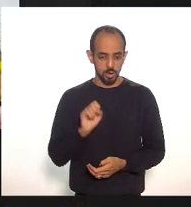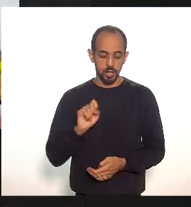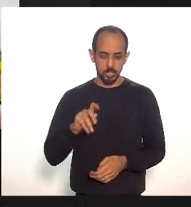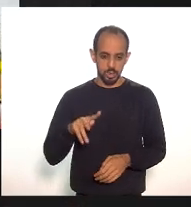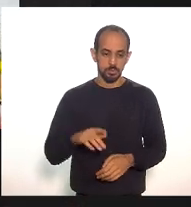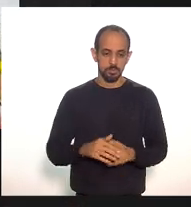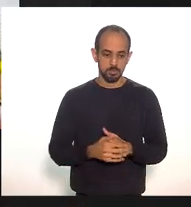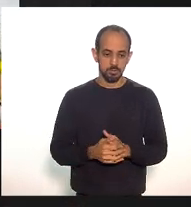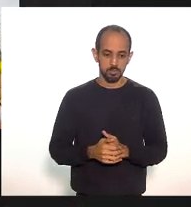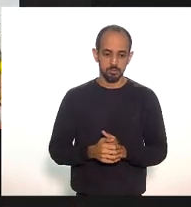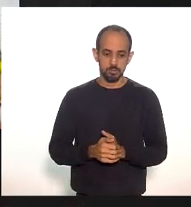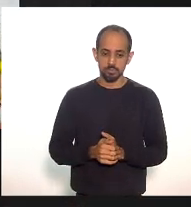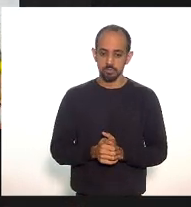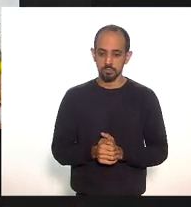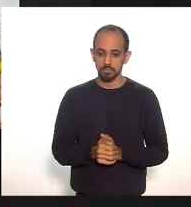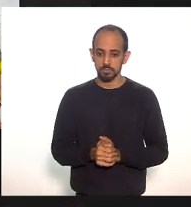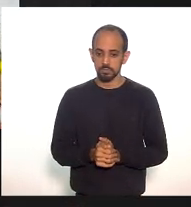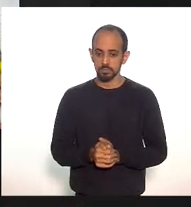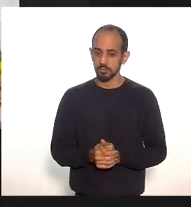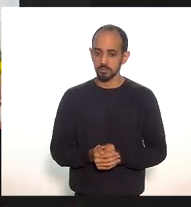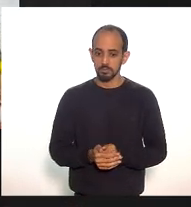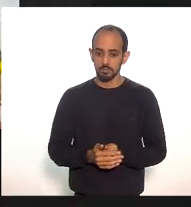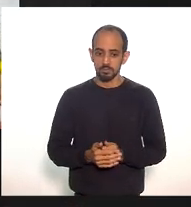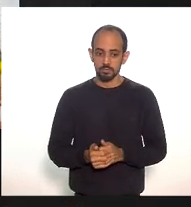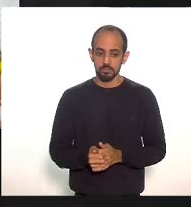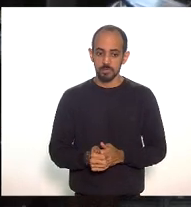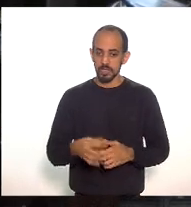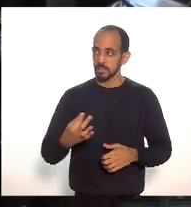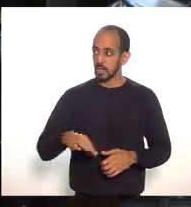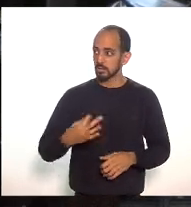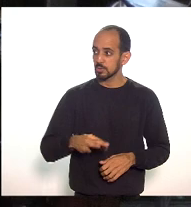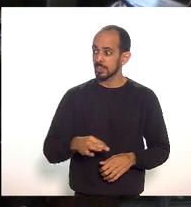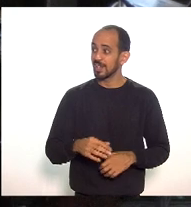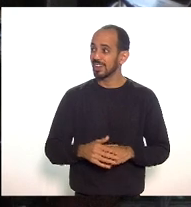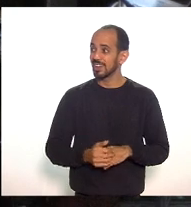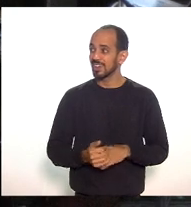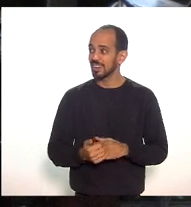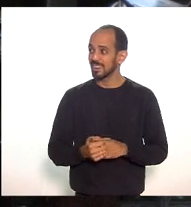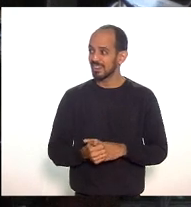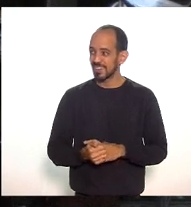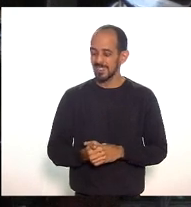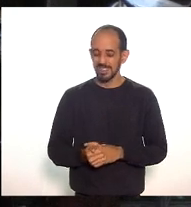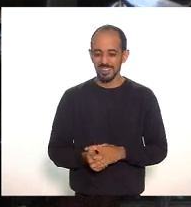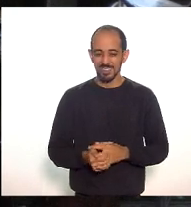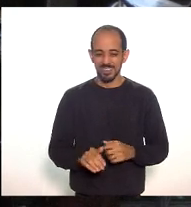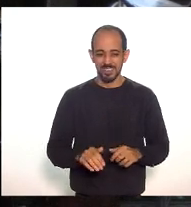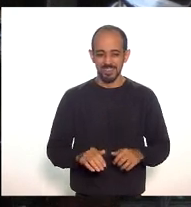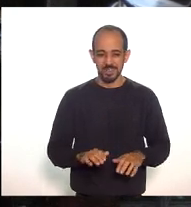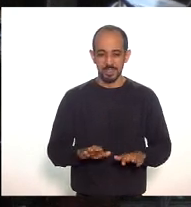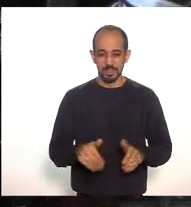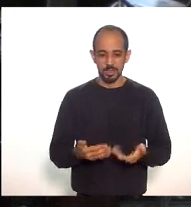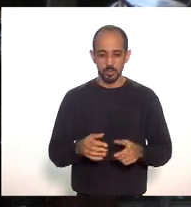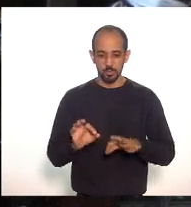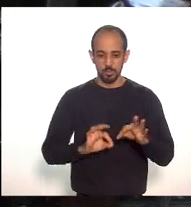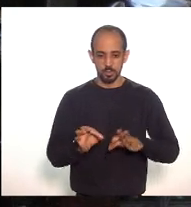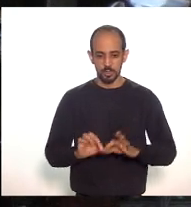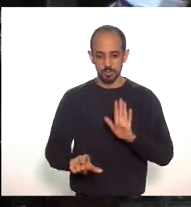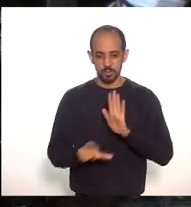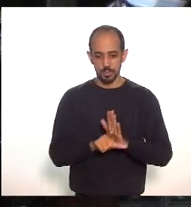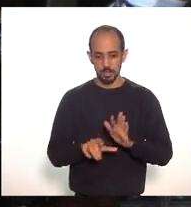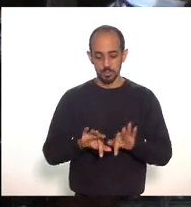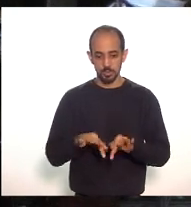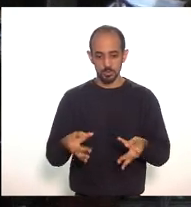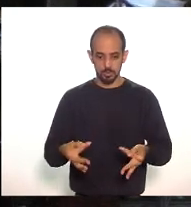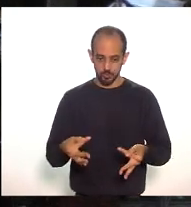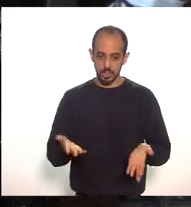então por favor parecer pela comissão de concessão Justiça ao projeto de lei complementar 35d